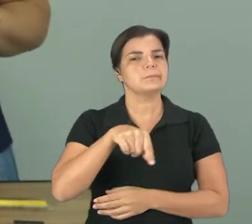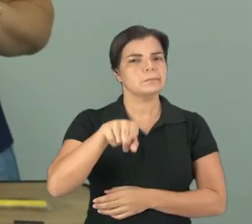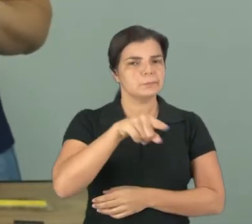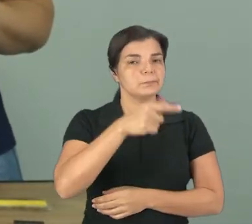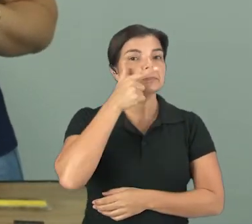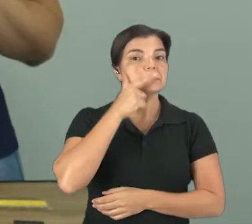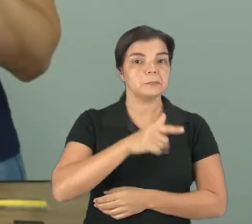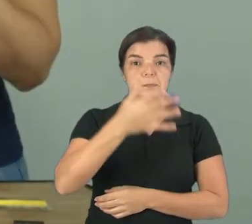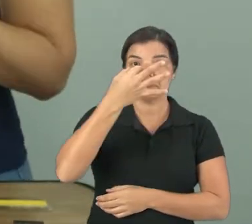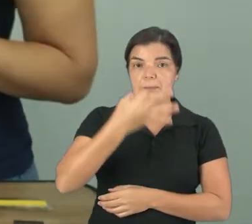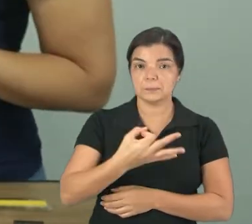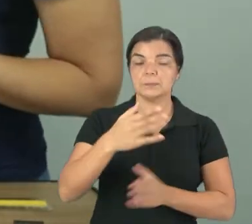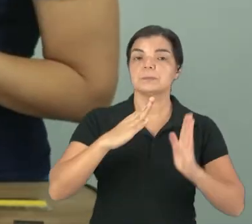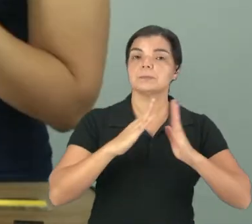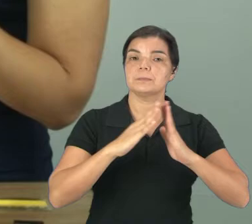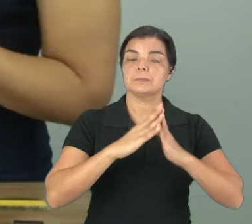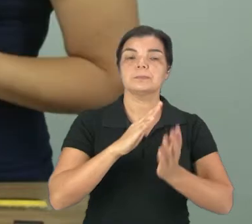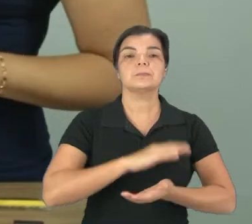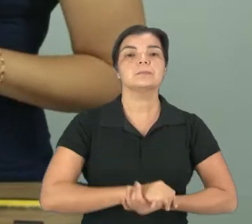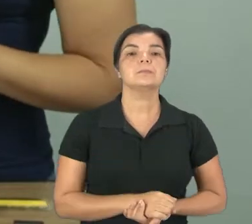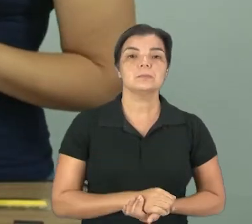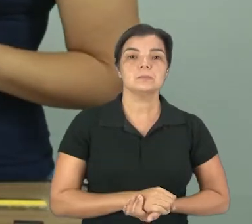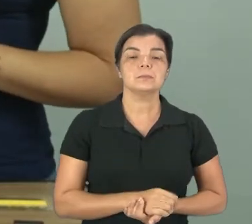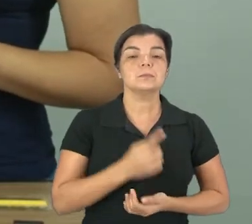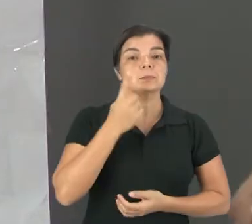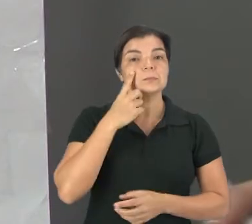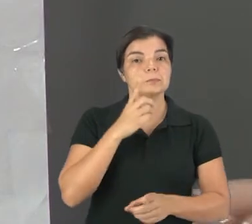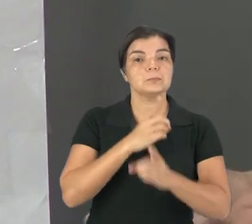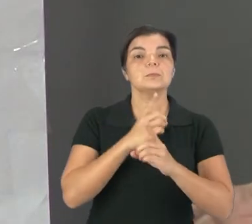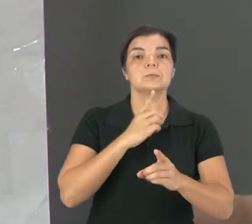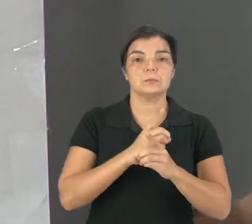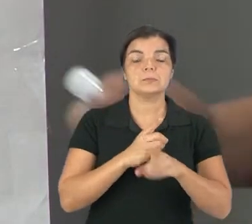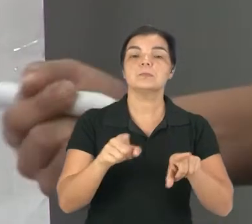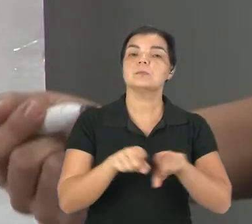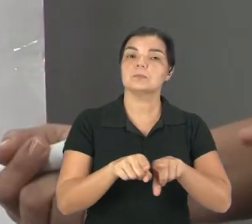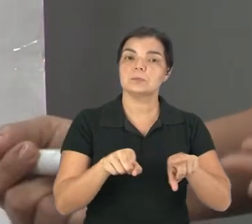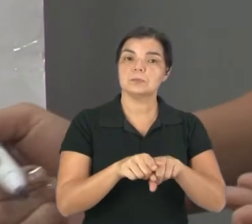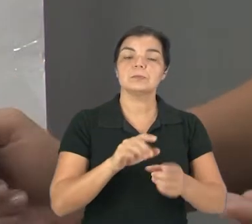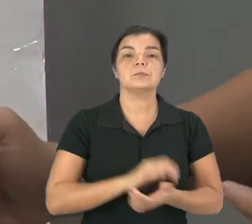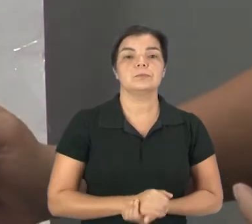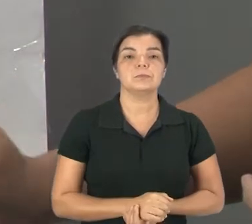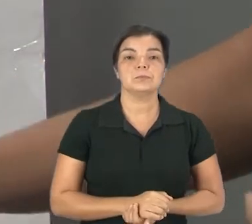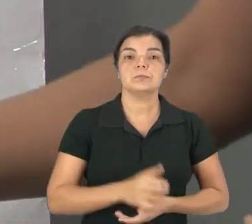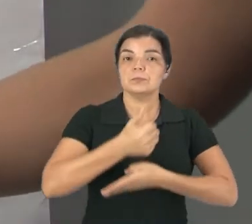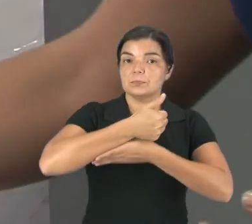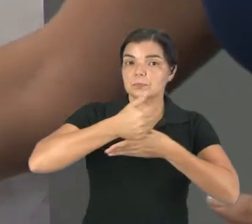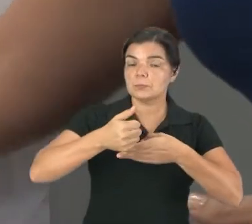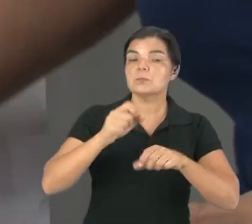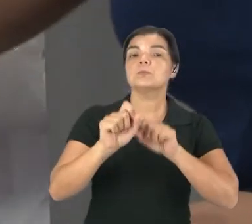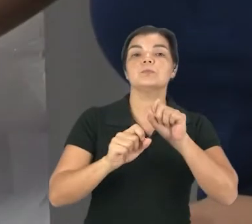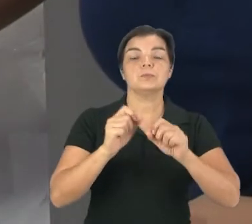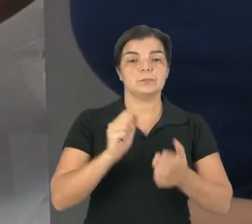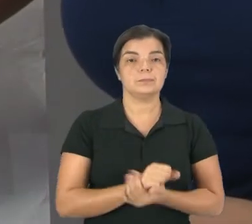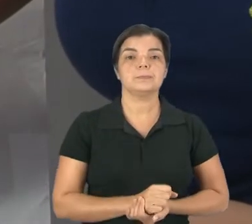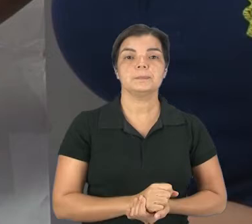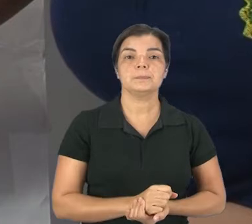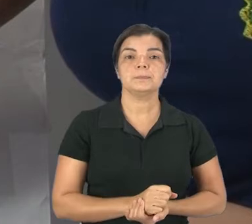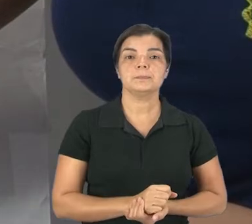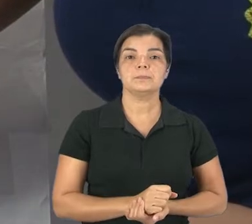você conseguiu acertar aí de casa. Olhem só, nós encontramos essa função, essa lição moralizante aqui,